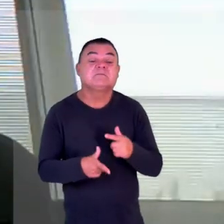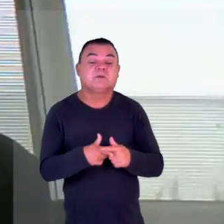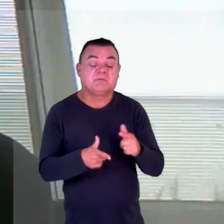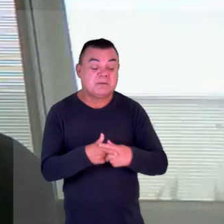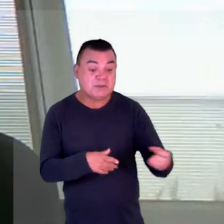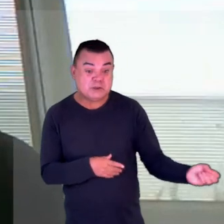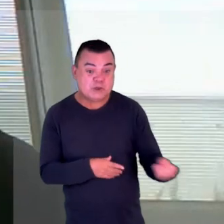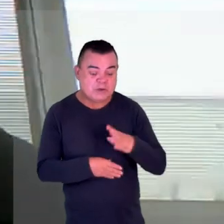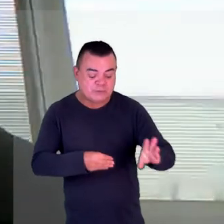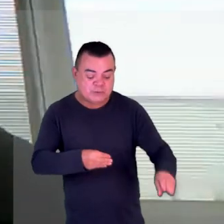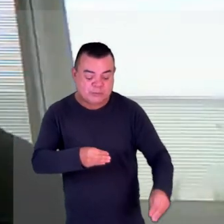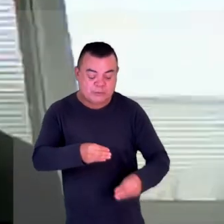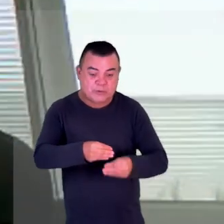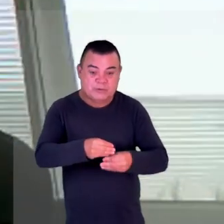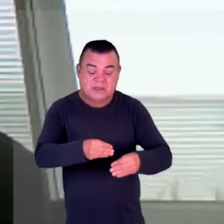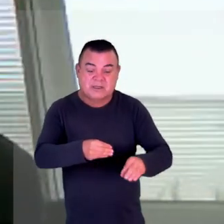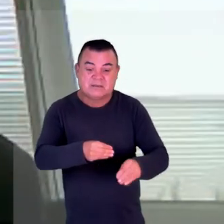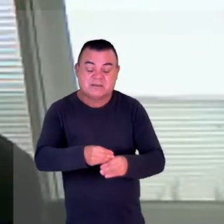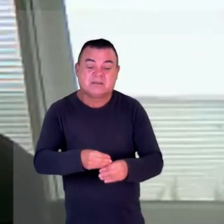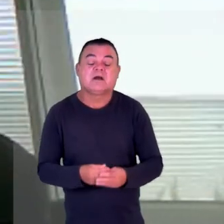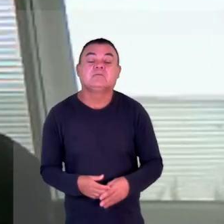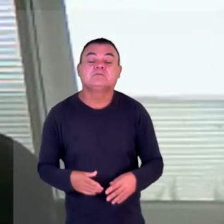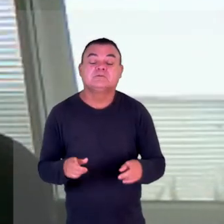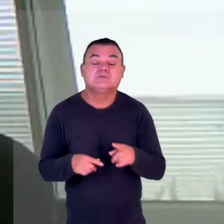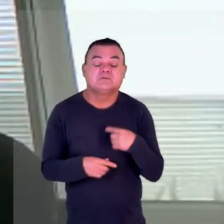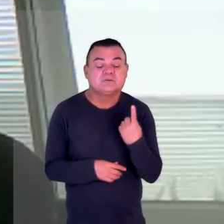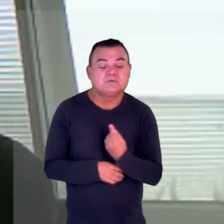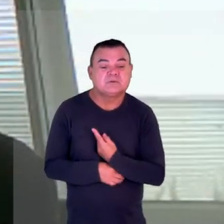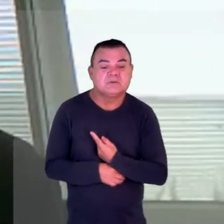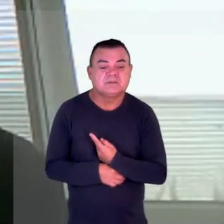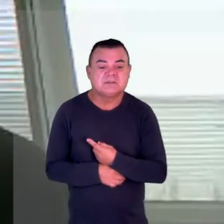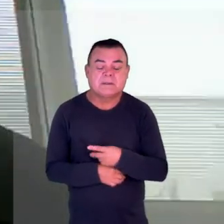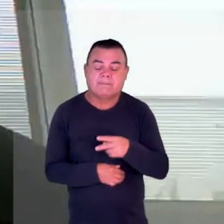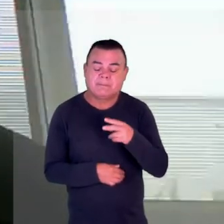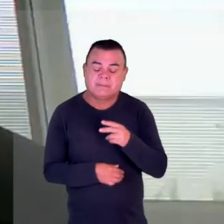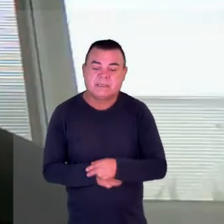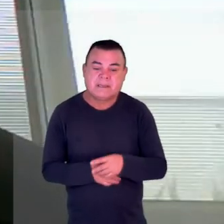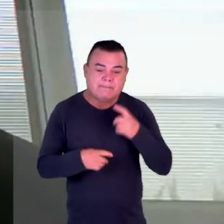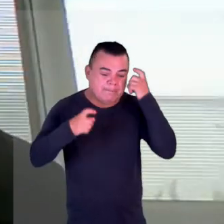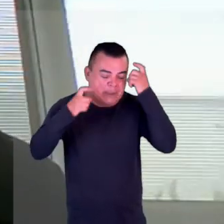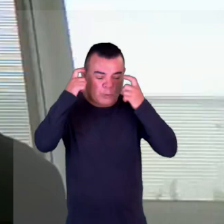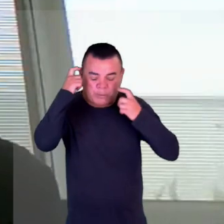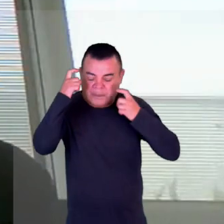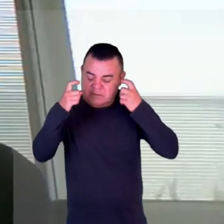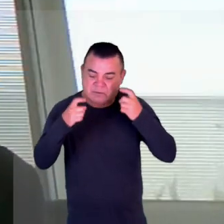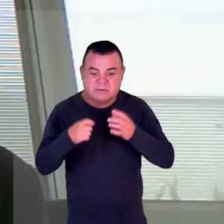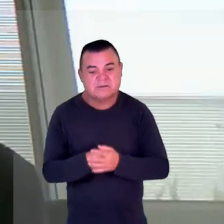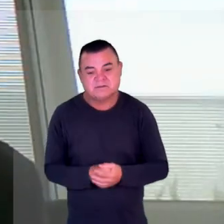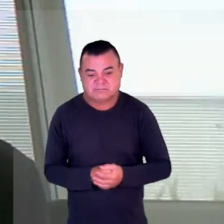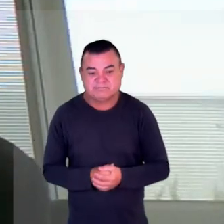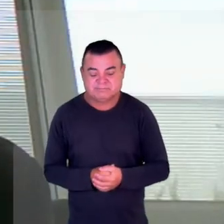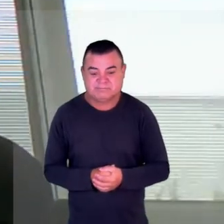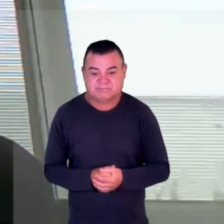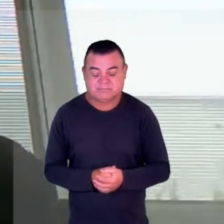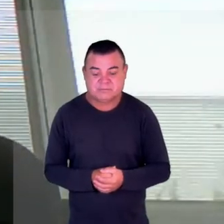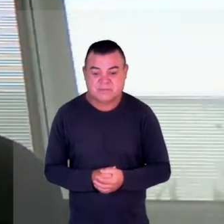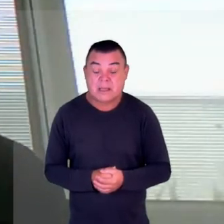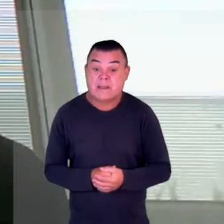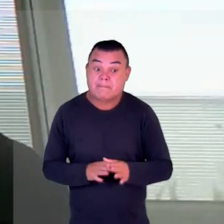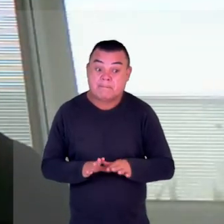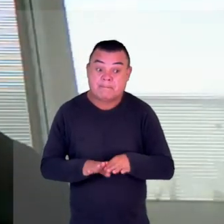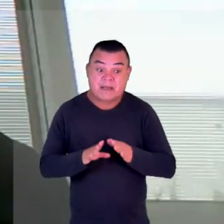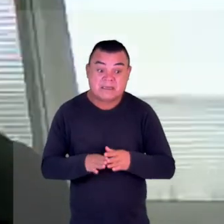incorporados ao conjunto de nossas preocupações cotidianas mas principalmente eh a fome que